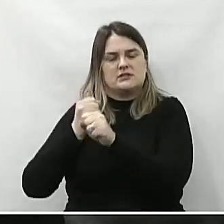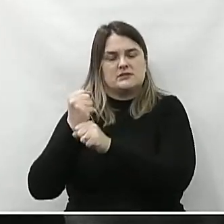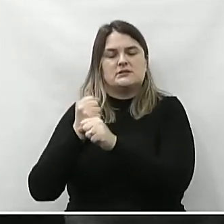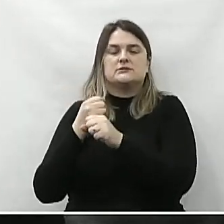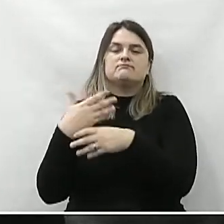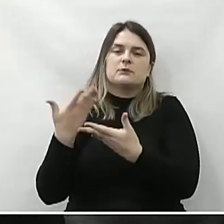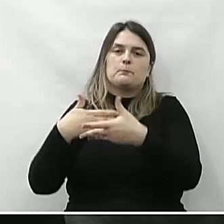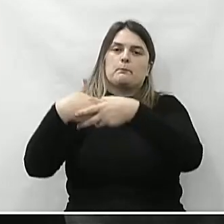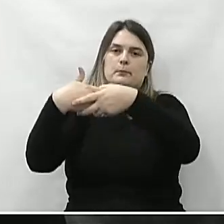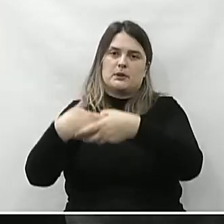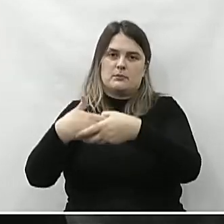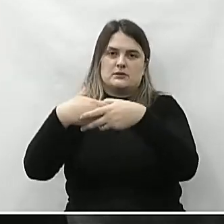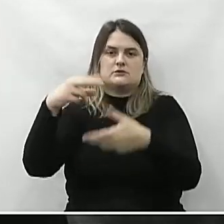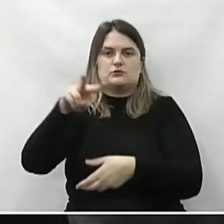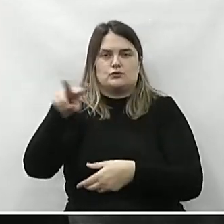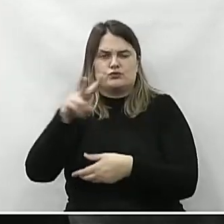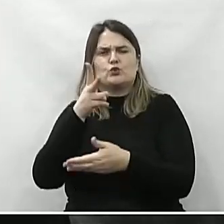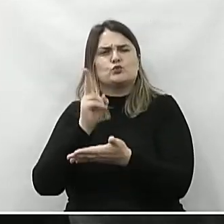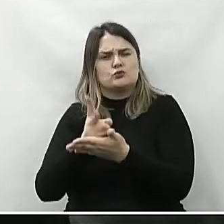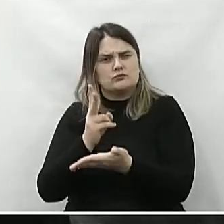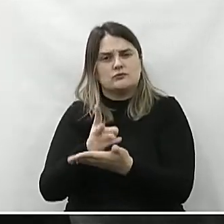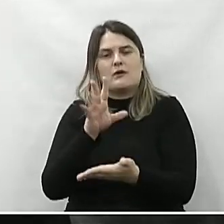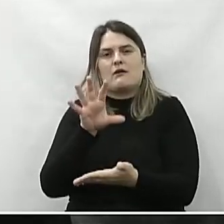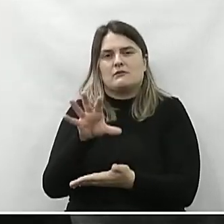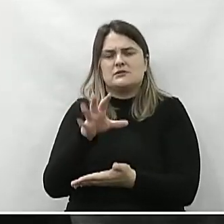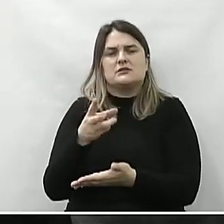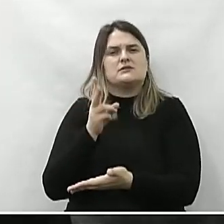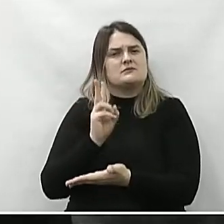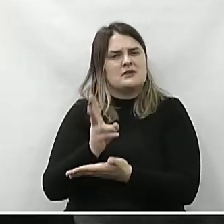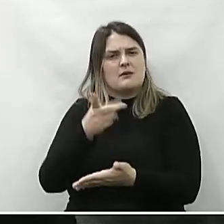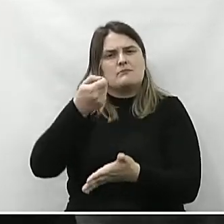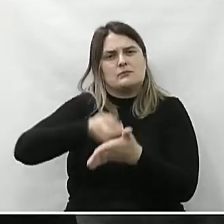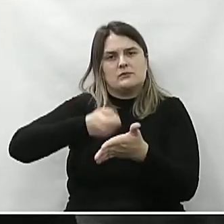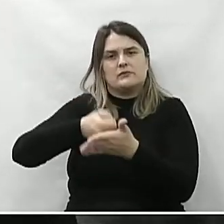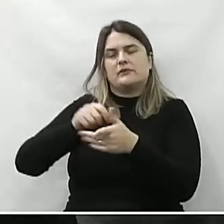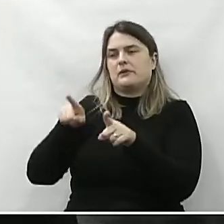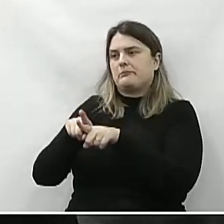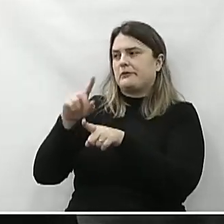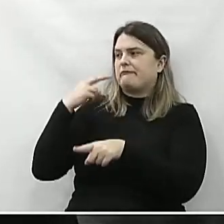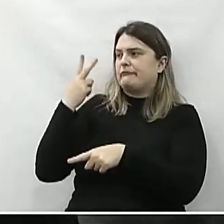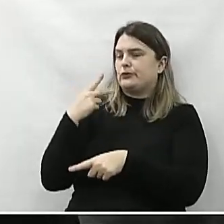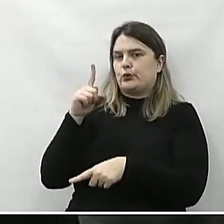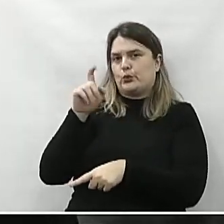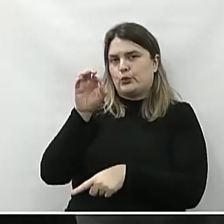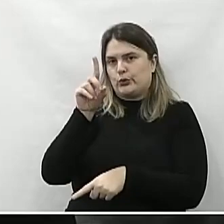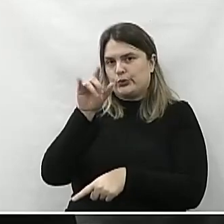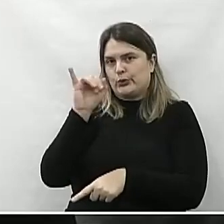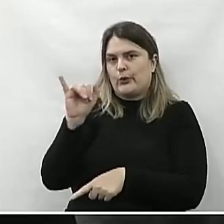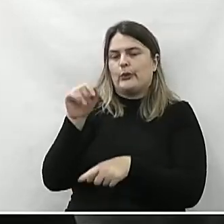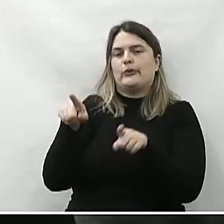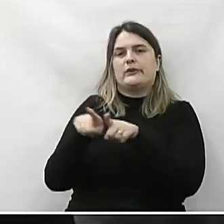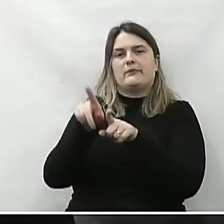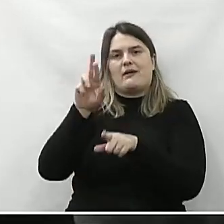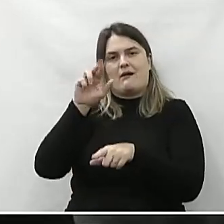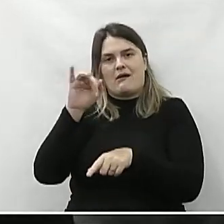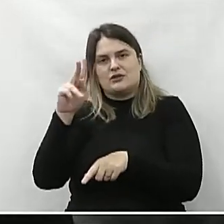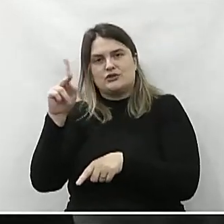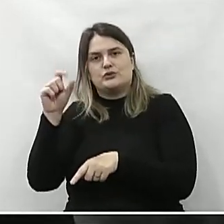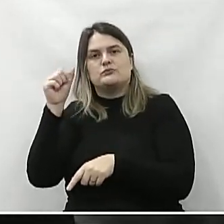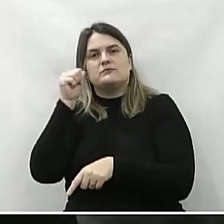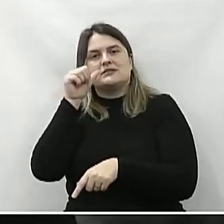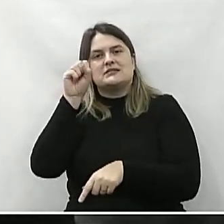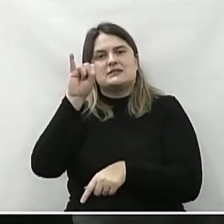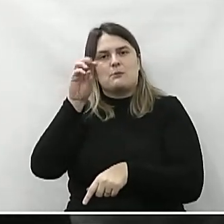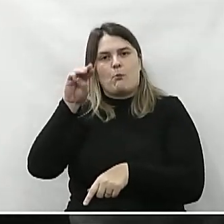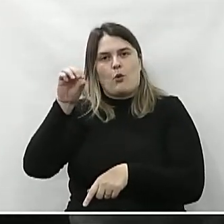parabéns a vocês duas continuem né com essa luta aí ao Vereador Godoy também esteve lá operador rático Simone